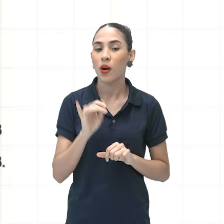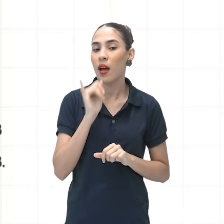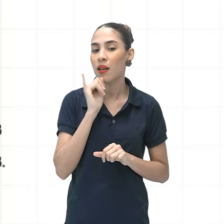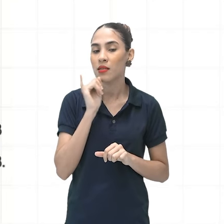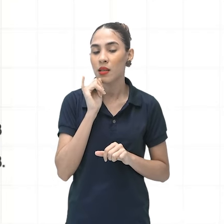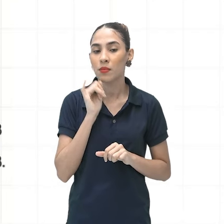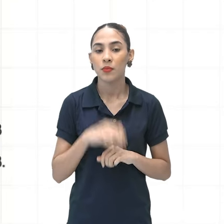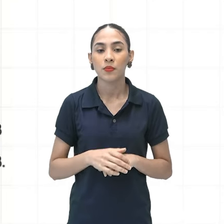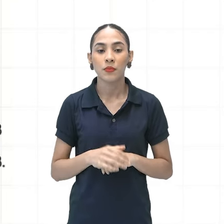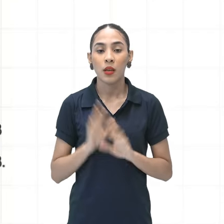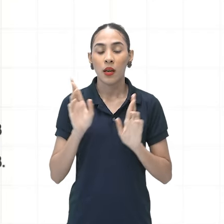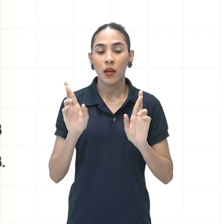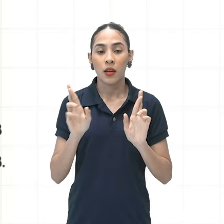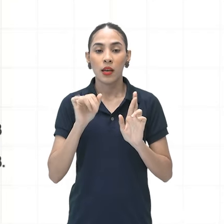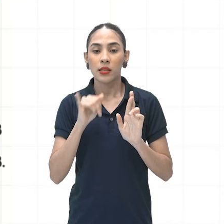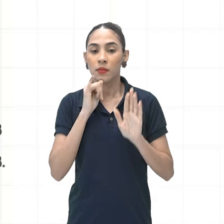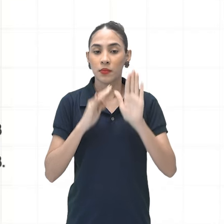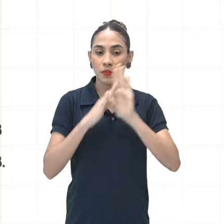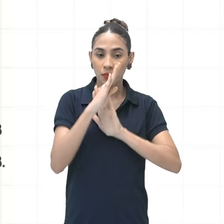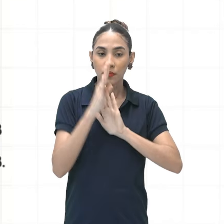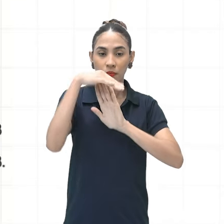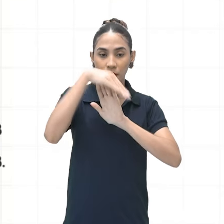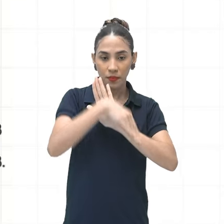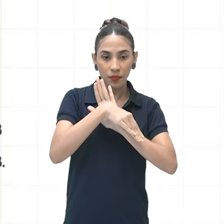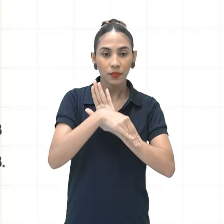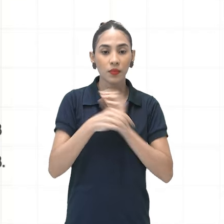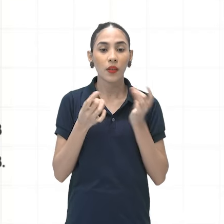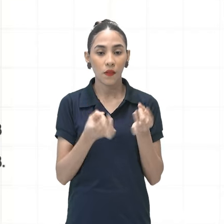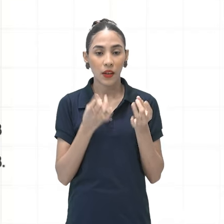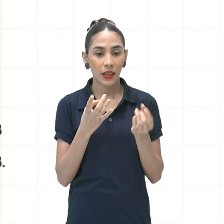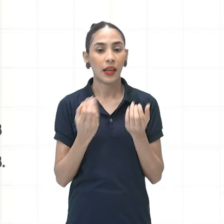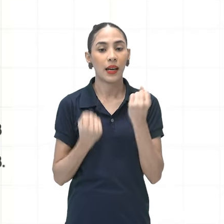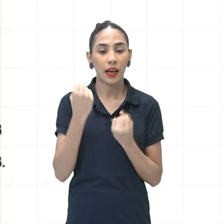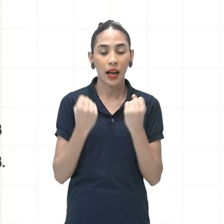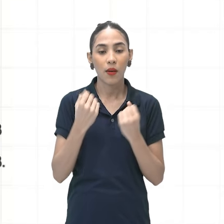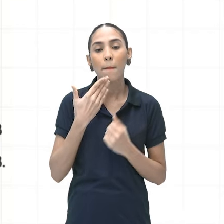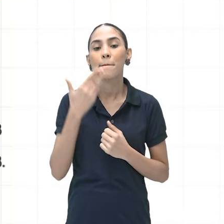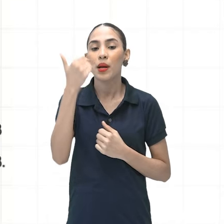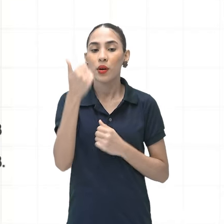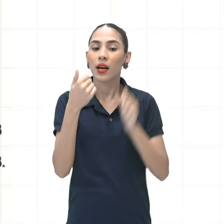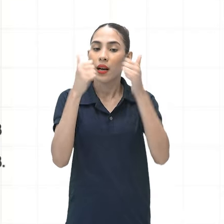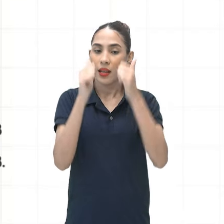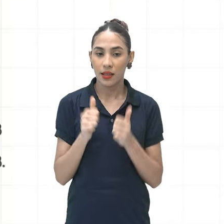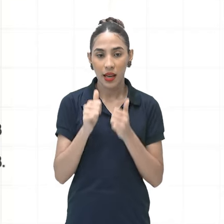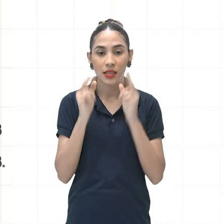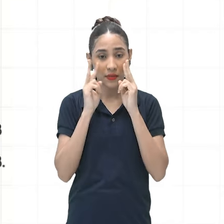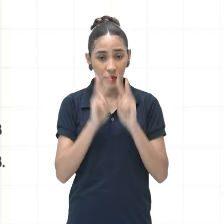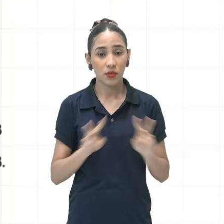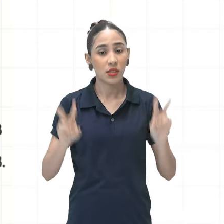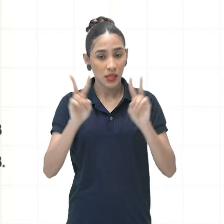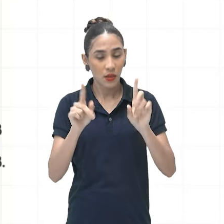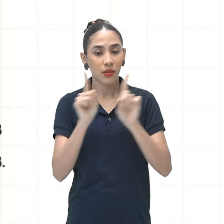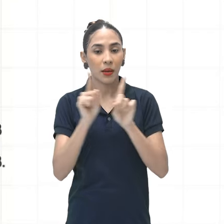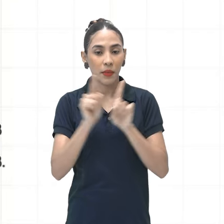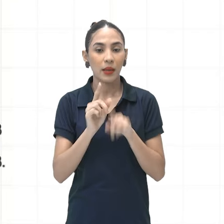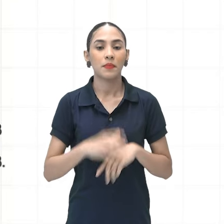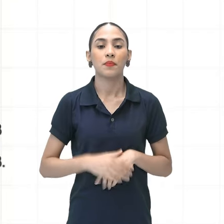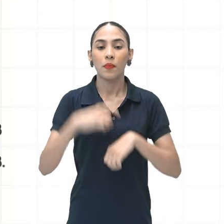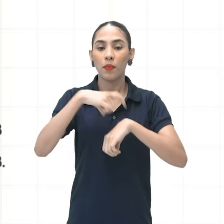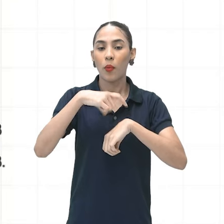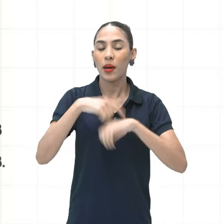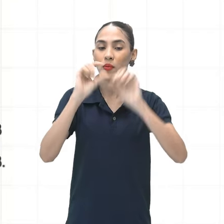em colocar a ordem crescente ou decrescente nas vendas de carro, né? Para melhorar a visualização na